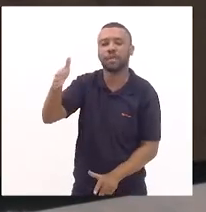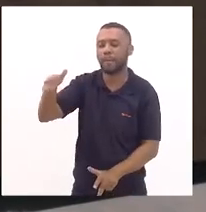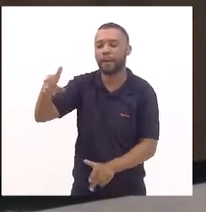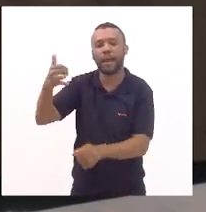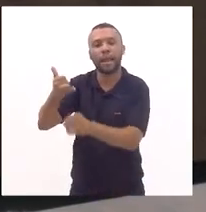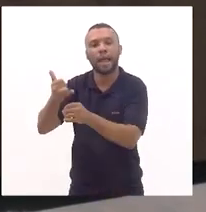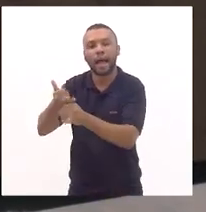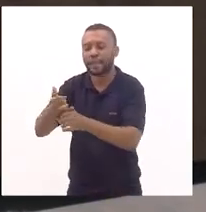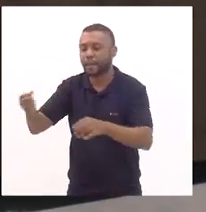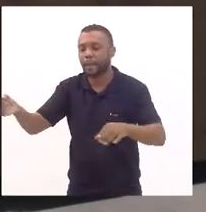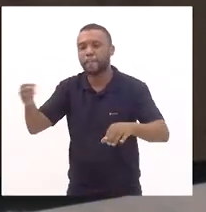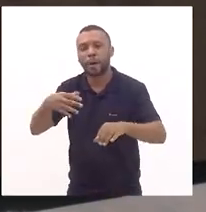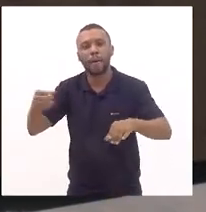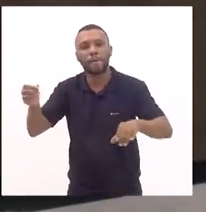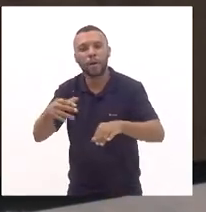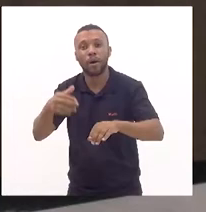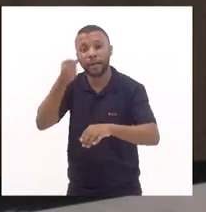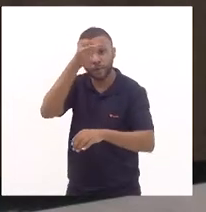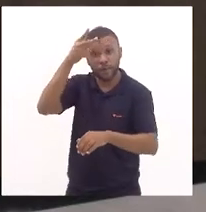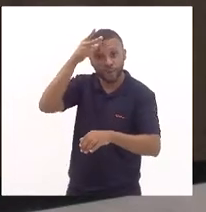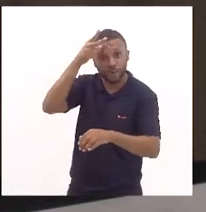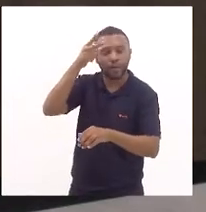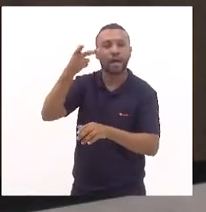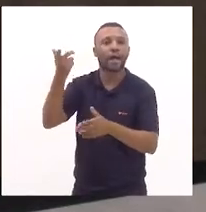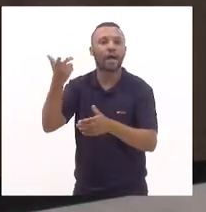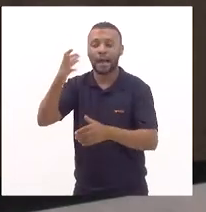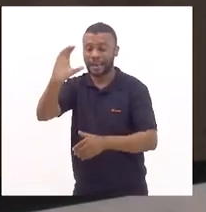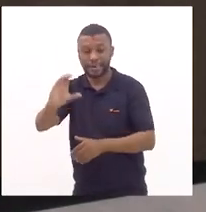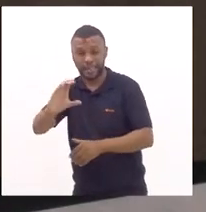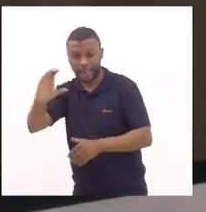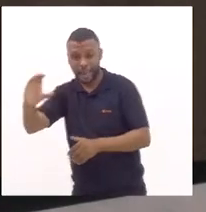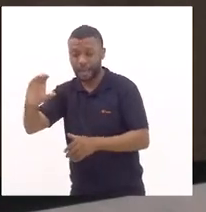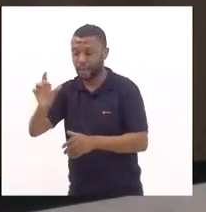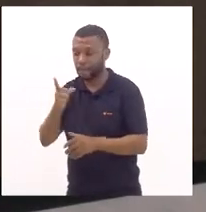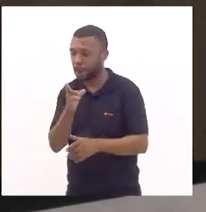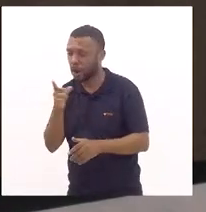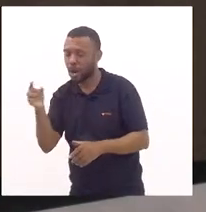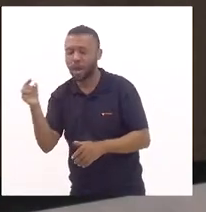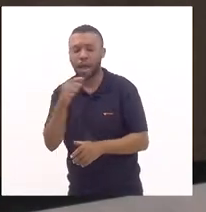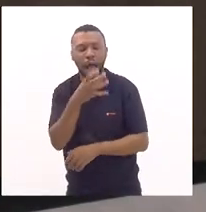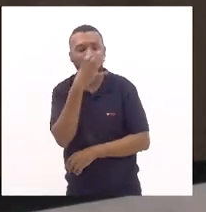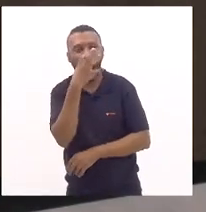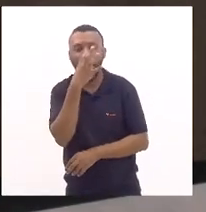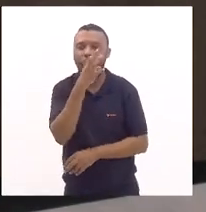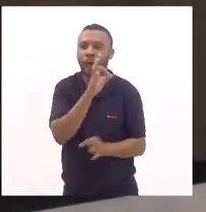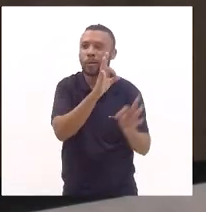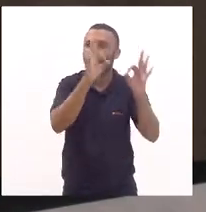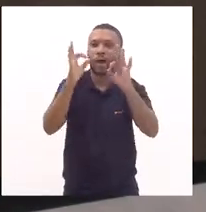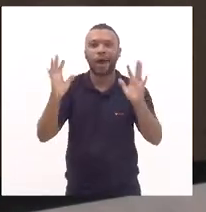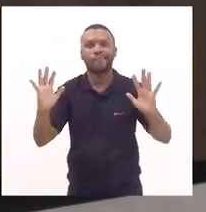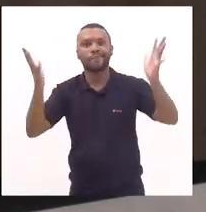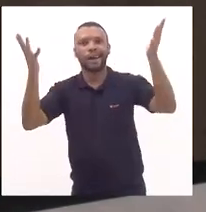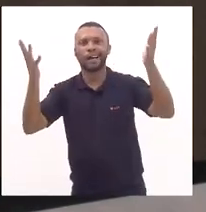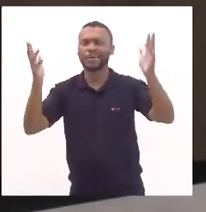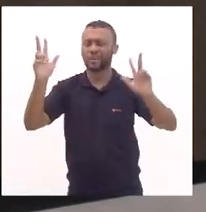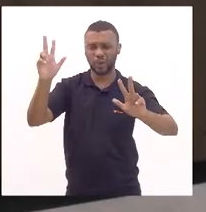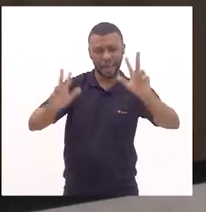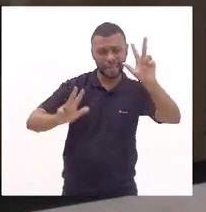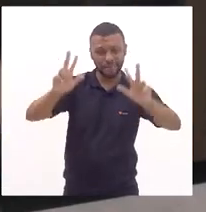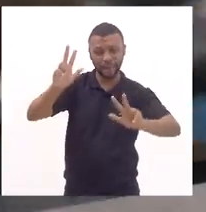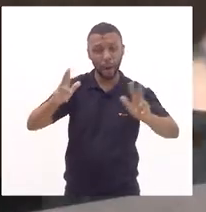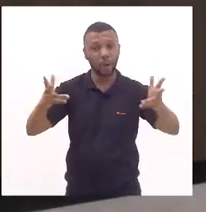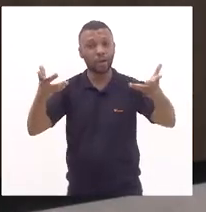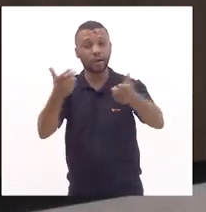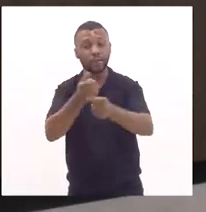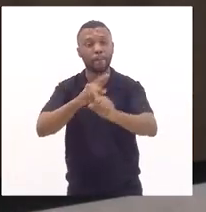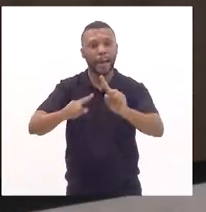da prefeitura até a Candelária, da Candelária até a prefeitura, vendo os carros alegóricos, vendo a festa incrível que é o carnaval,